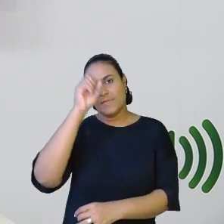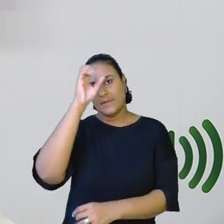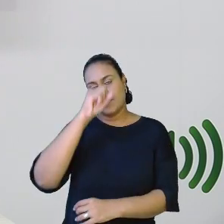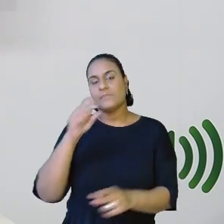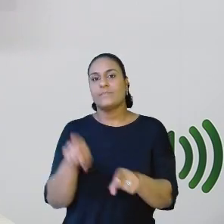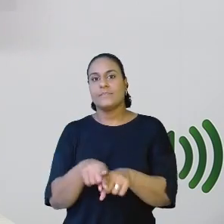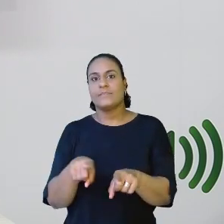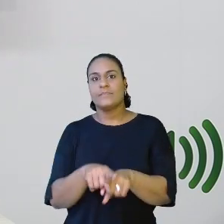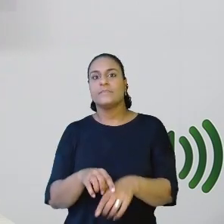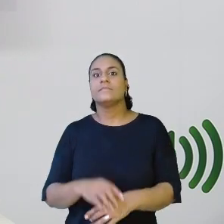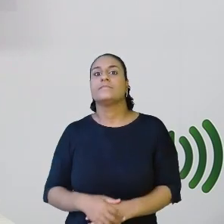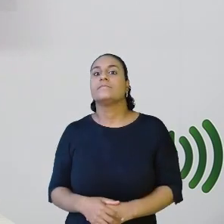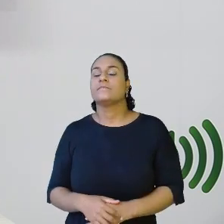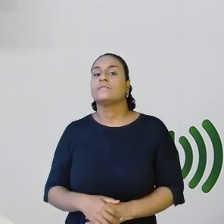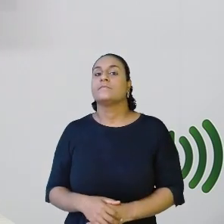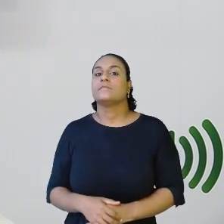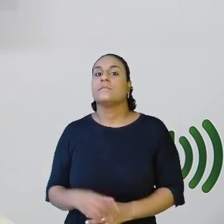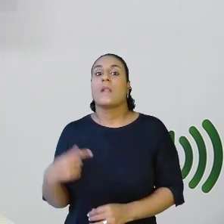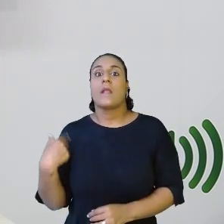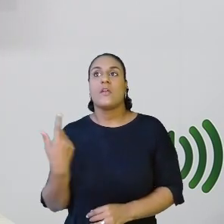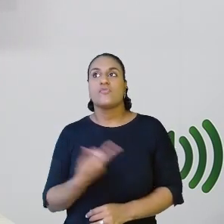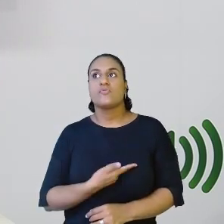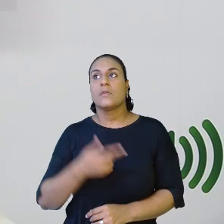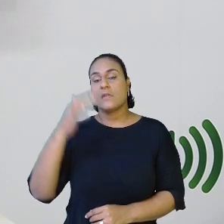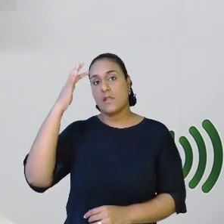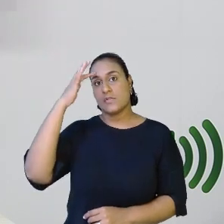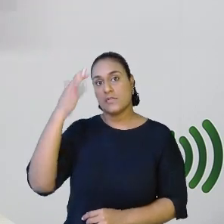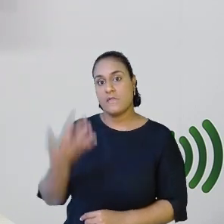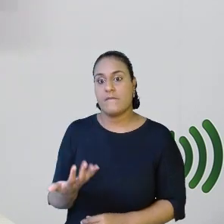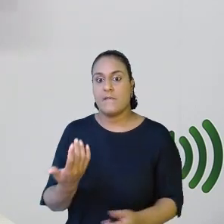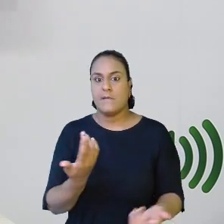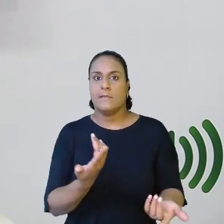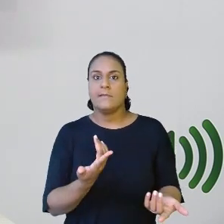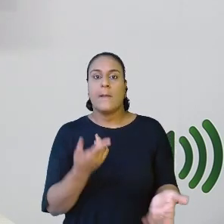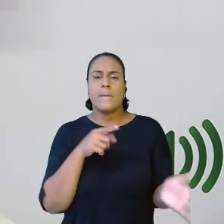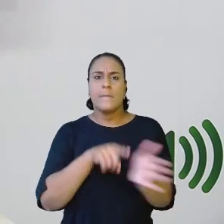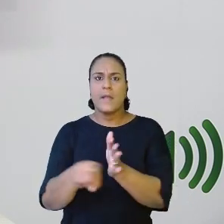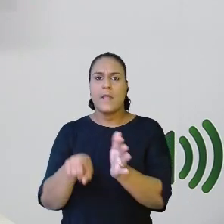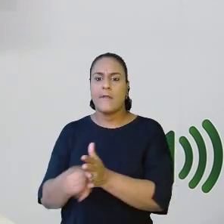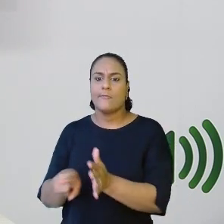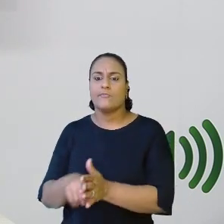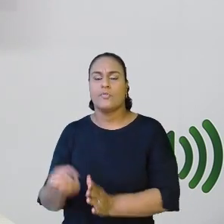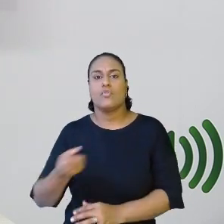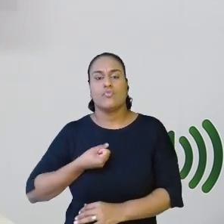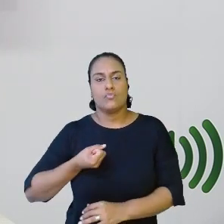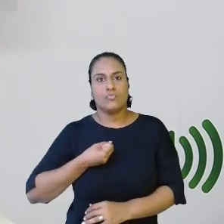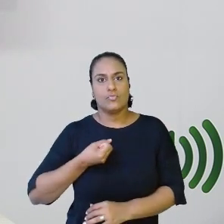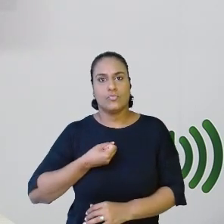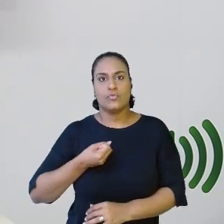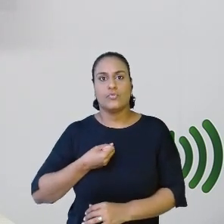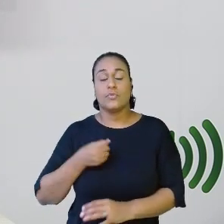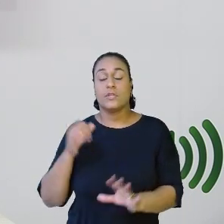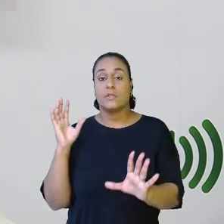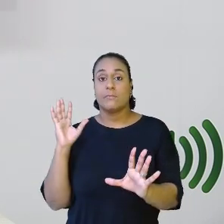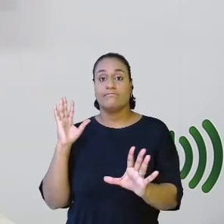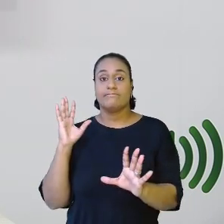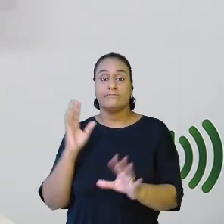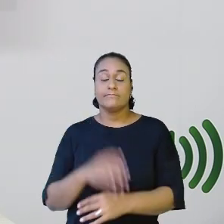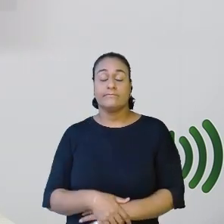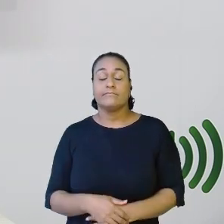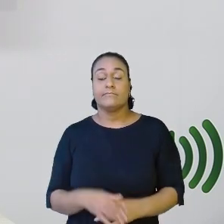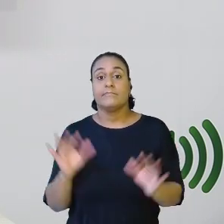e também resolvemos situações, problemas envolvendo os números decimais. E para fechar, olha